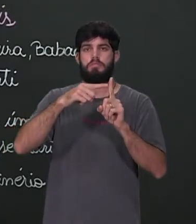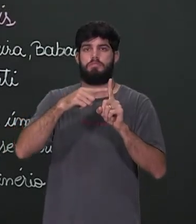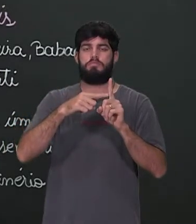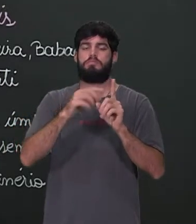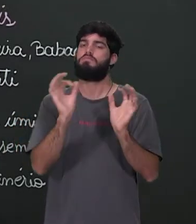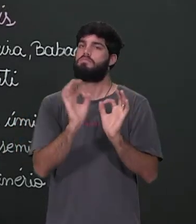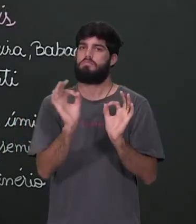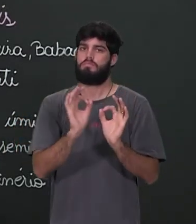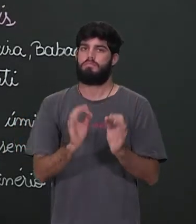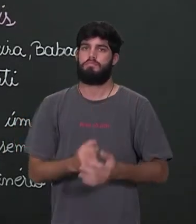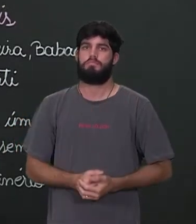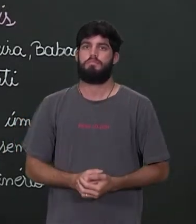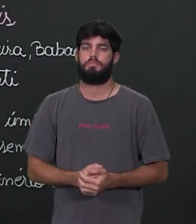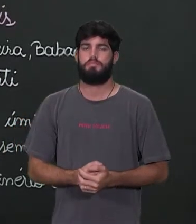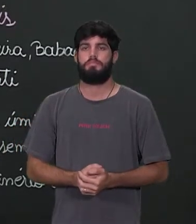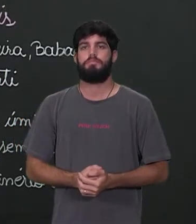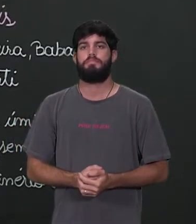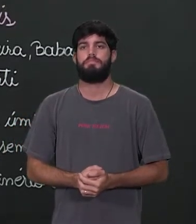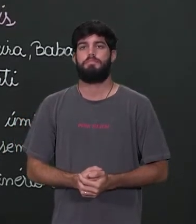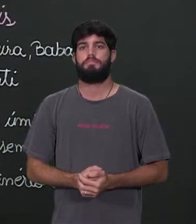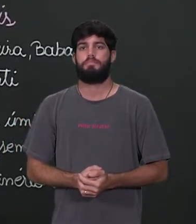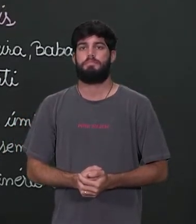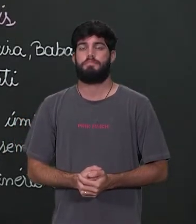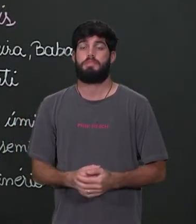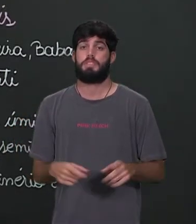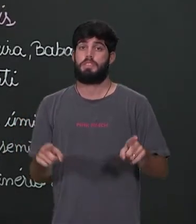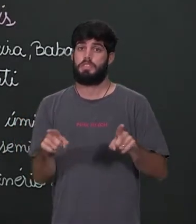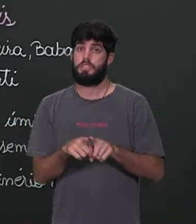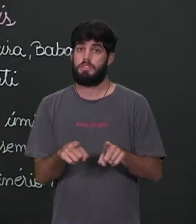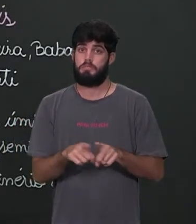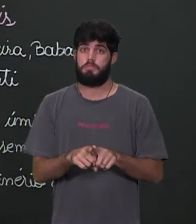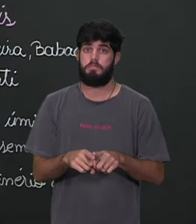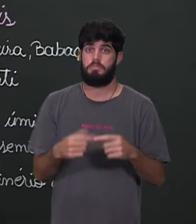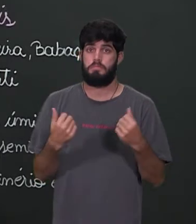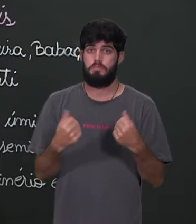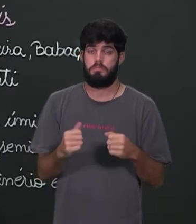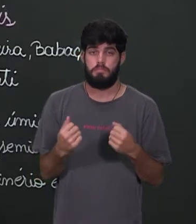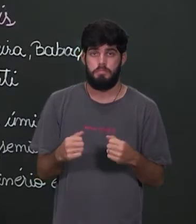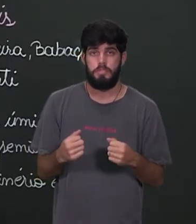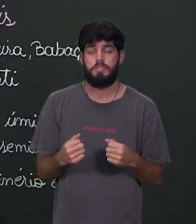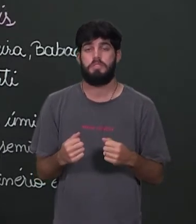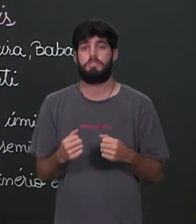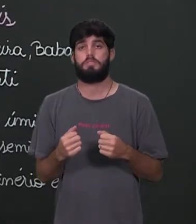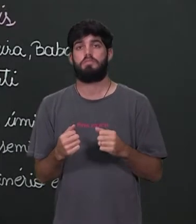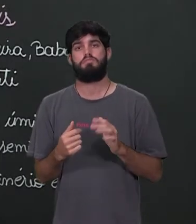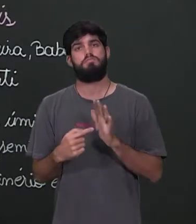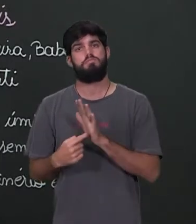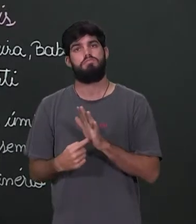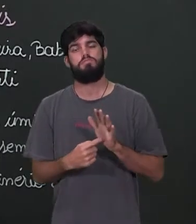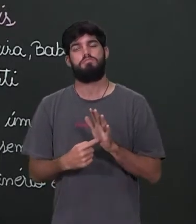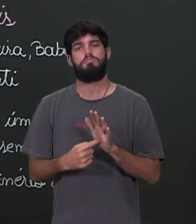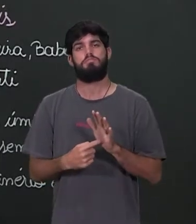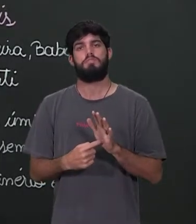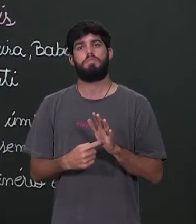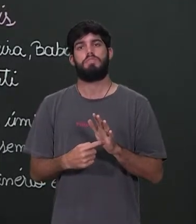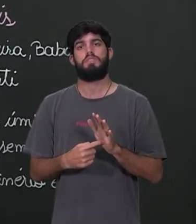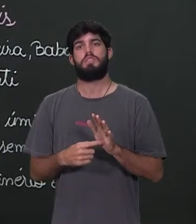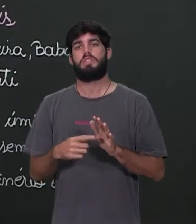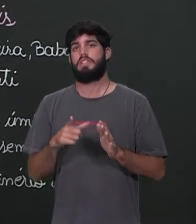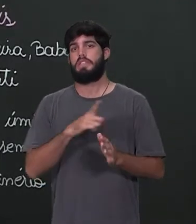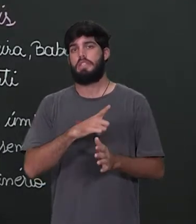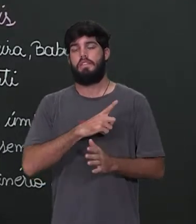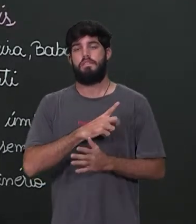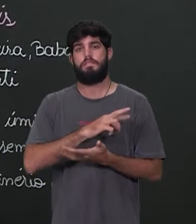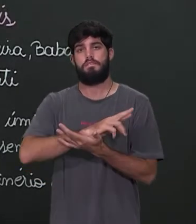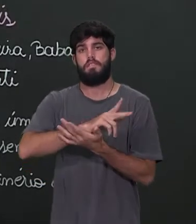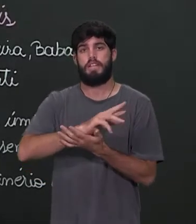não varia tanto. A gente tem que destacar que a Mata Atlântica, ela tem uma abundância de água